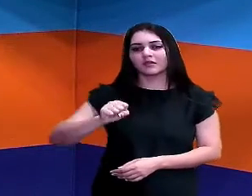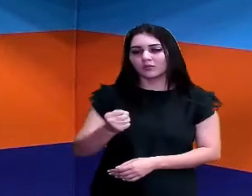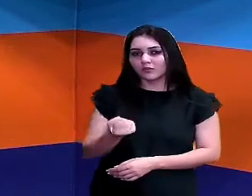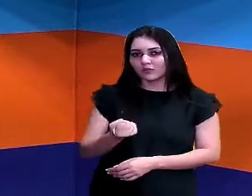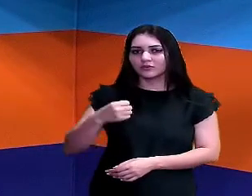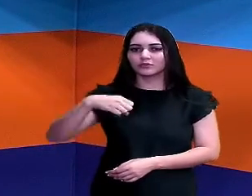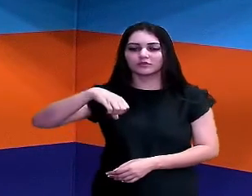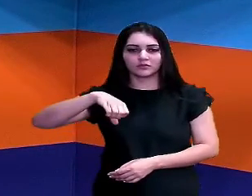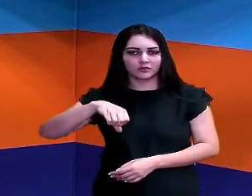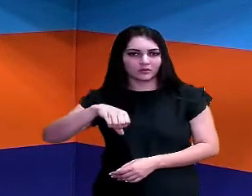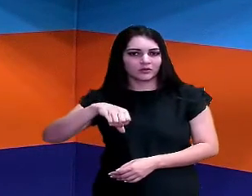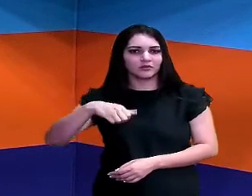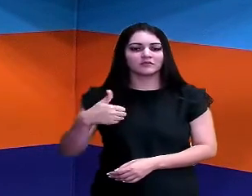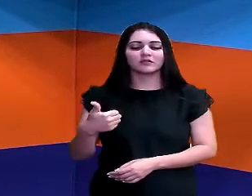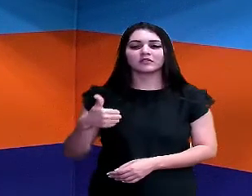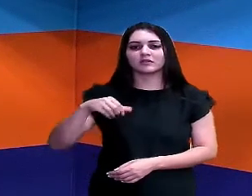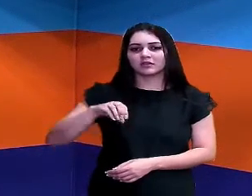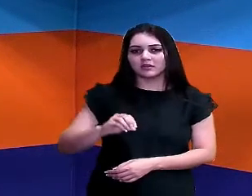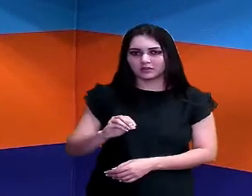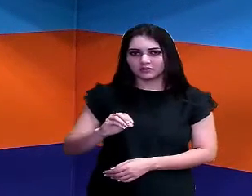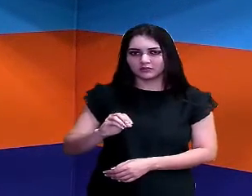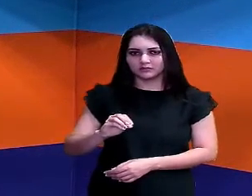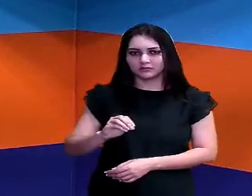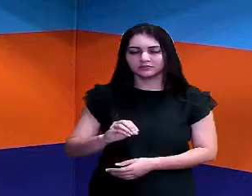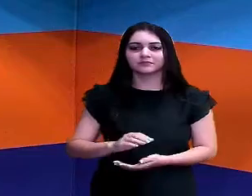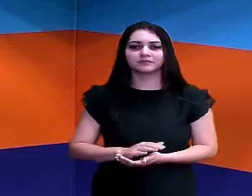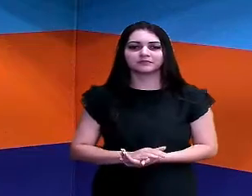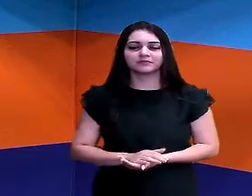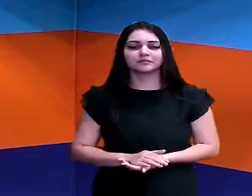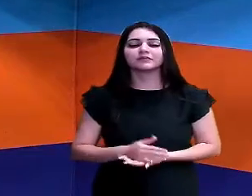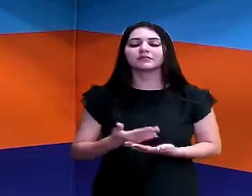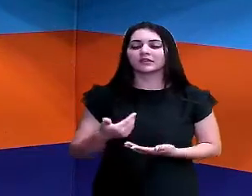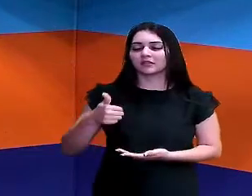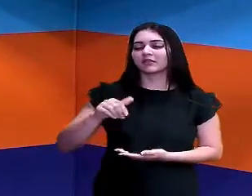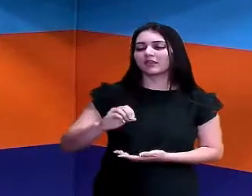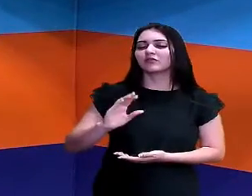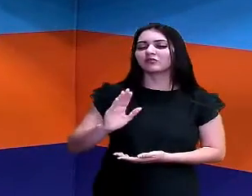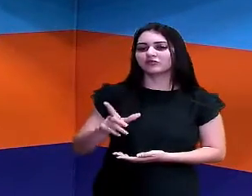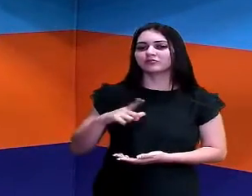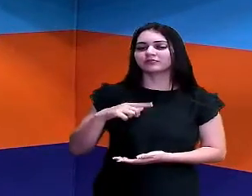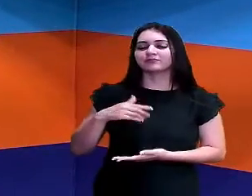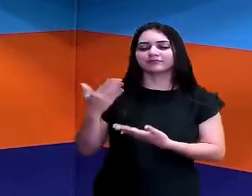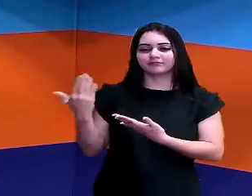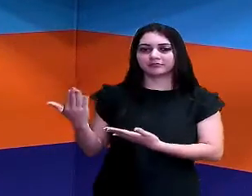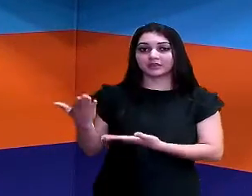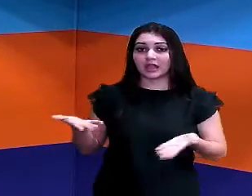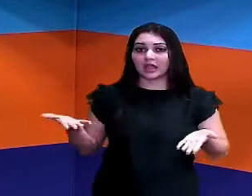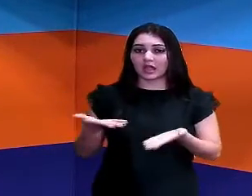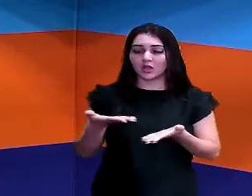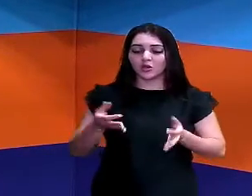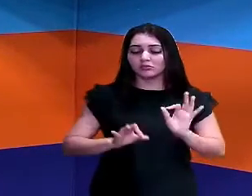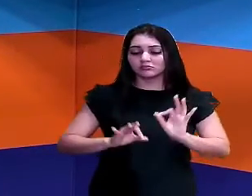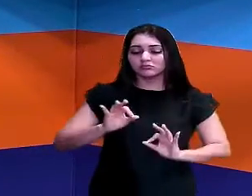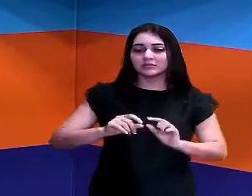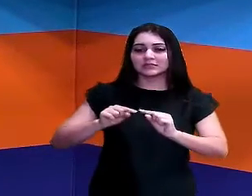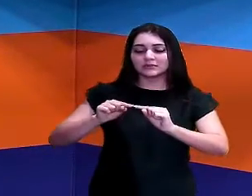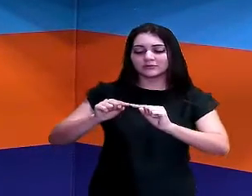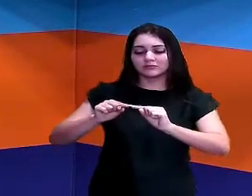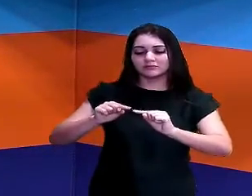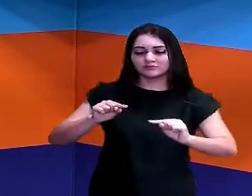7, 8, 9, 10. O 10 já está aqui. Na ordem decrescente,